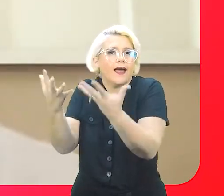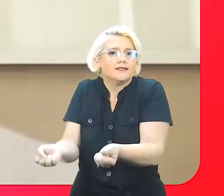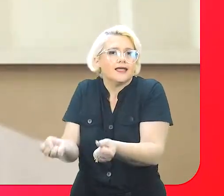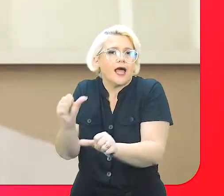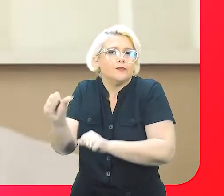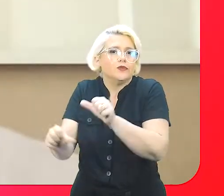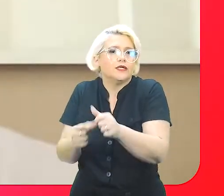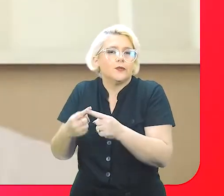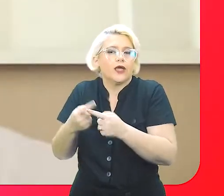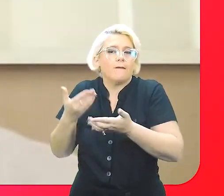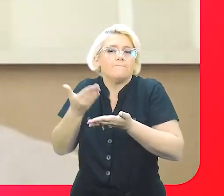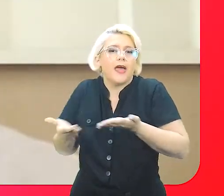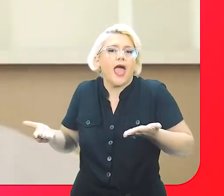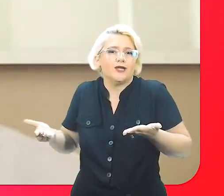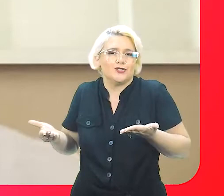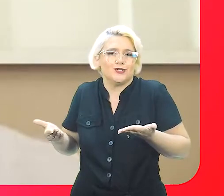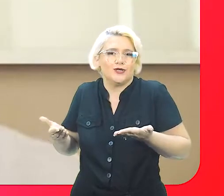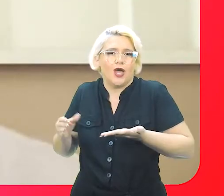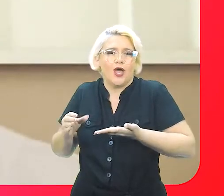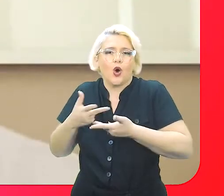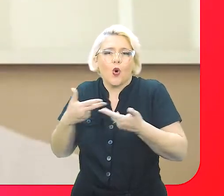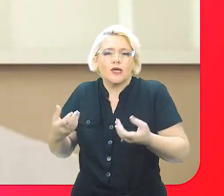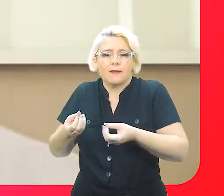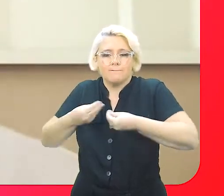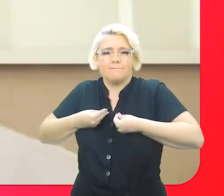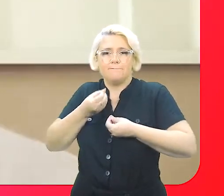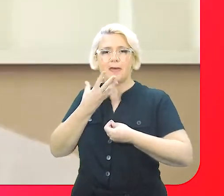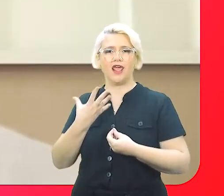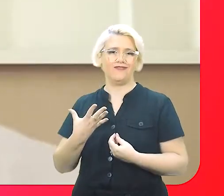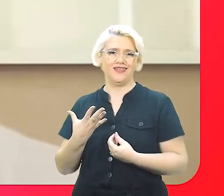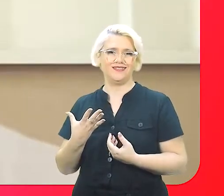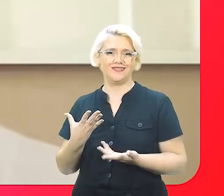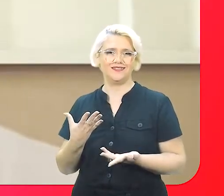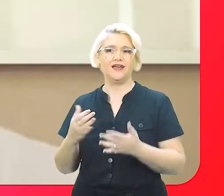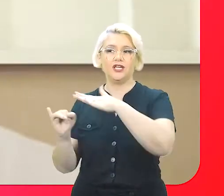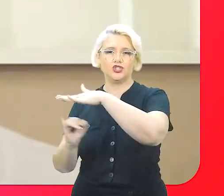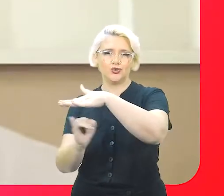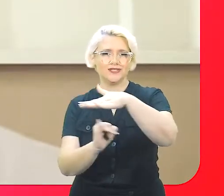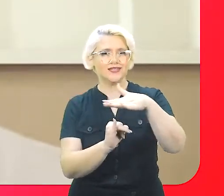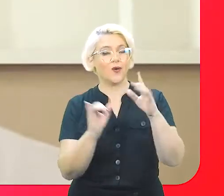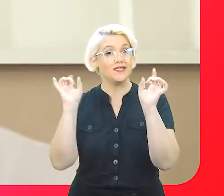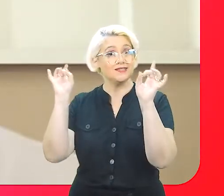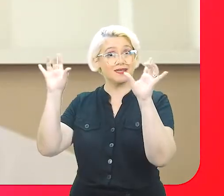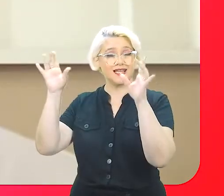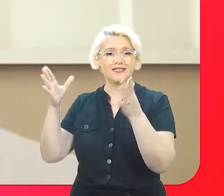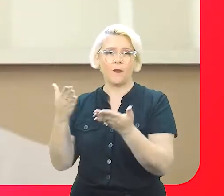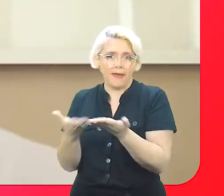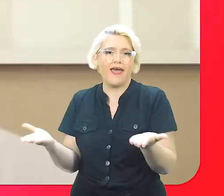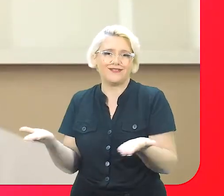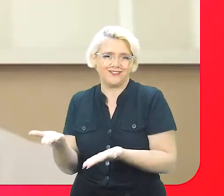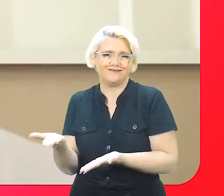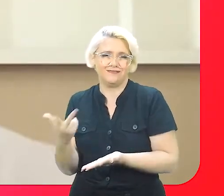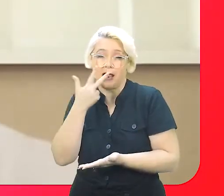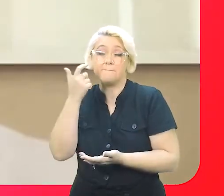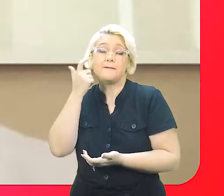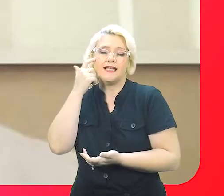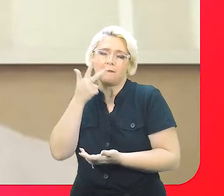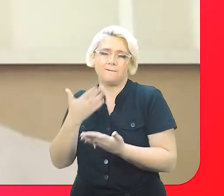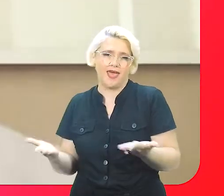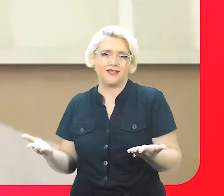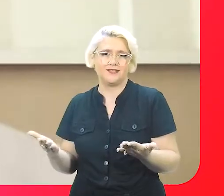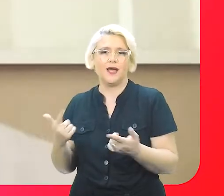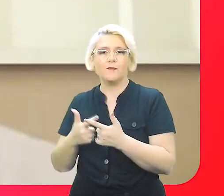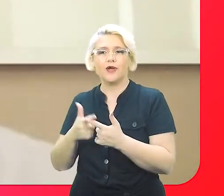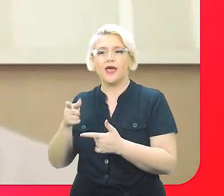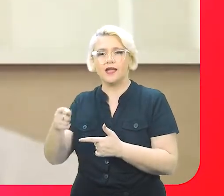adotar porque perdem muitos benefícios, inclusive as instituições especializadas. Porque